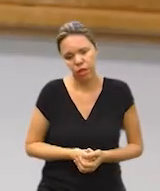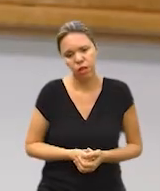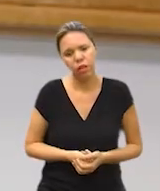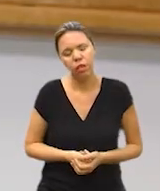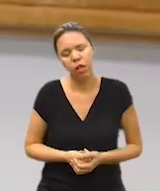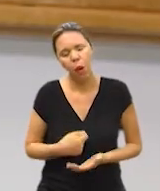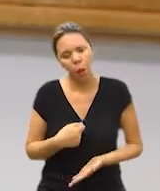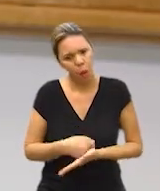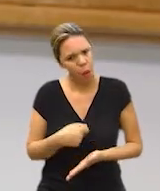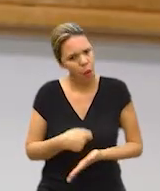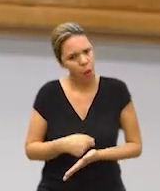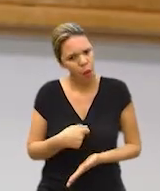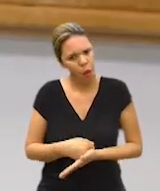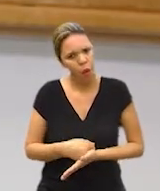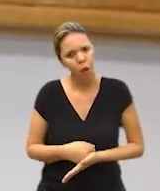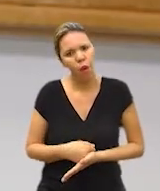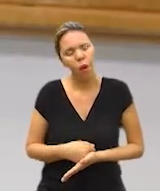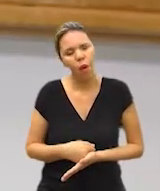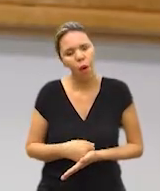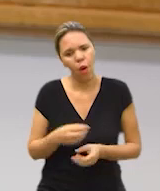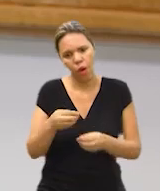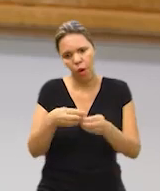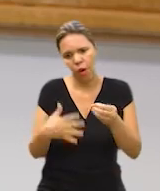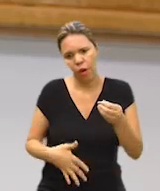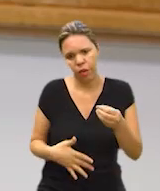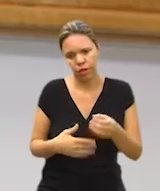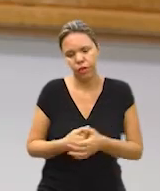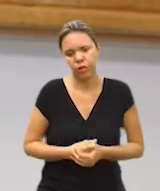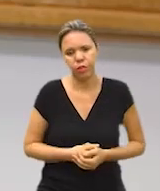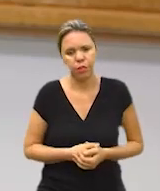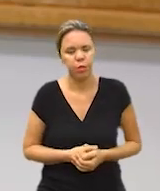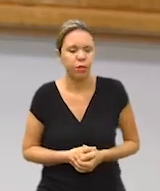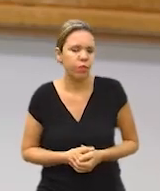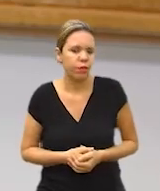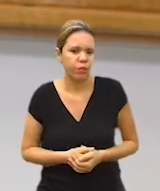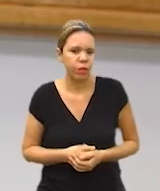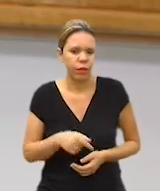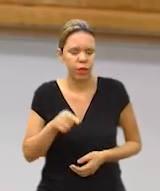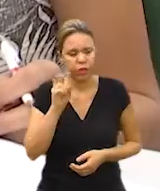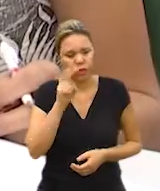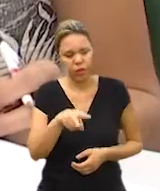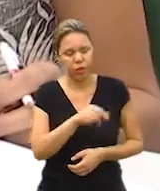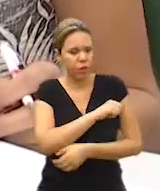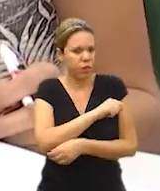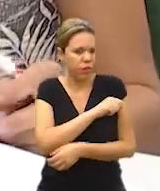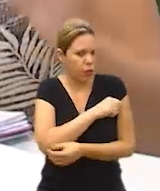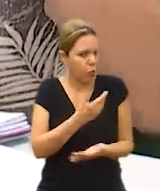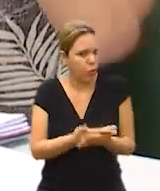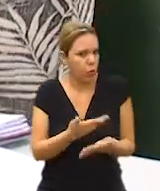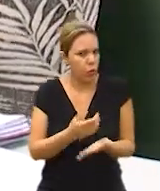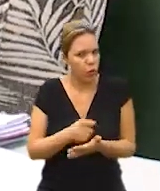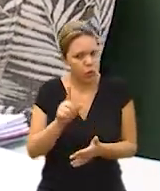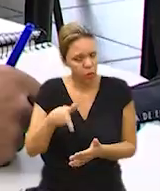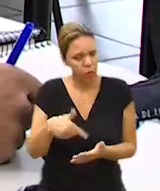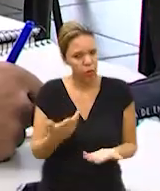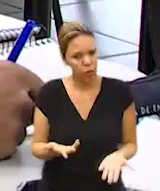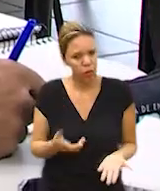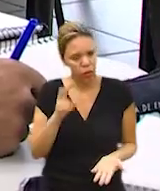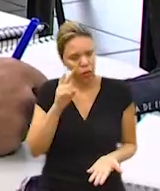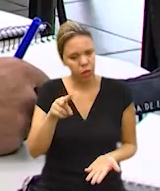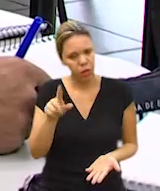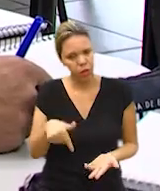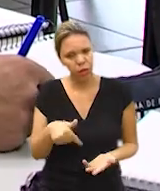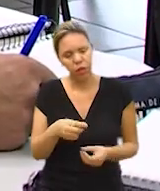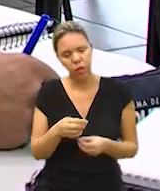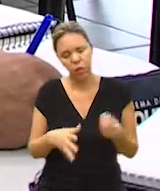é cobrado um conteúdo que aí você está vendo se o aluno estudou aquilo, se ele viu